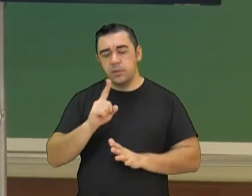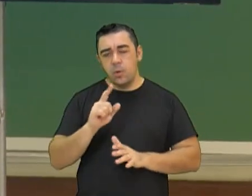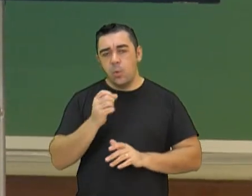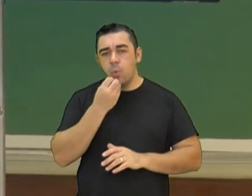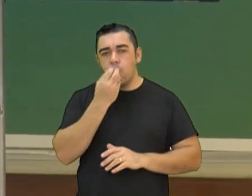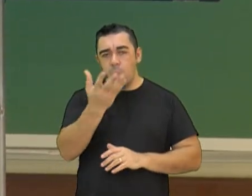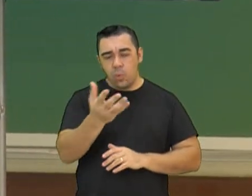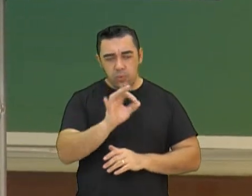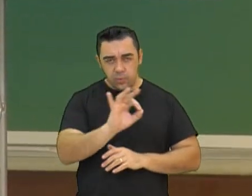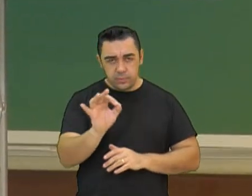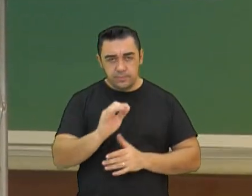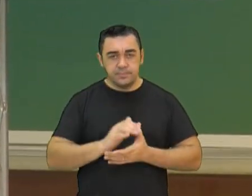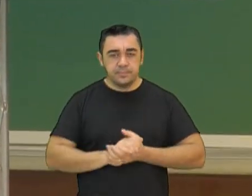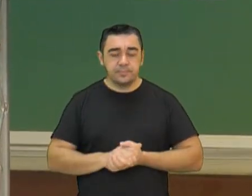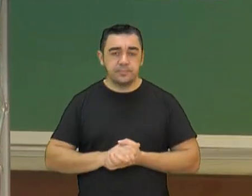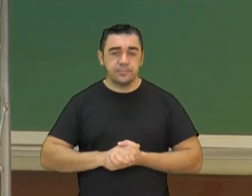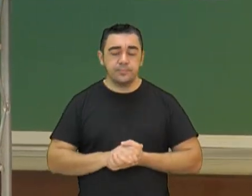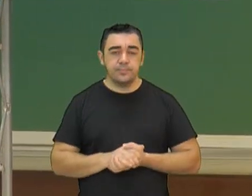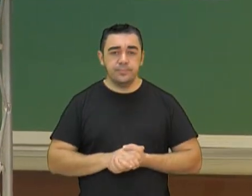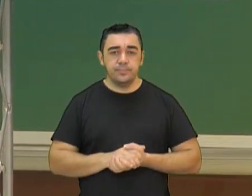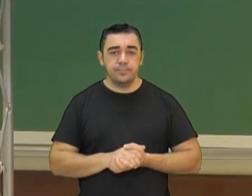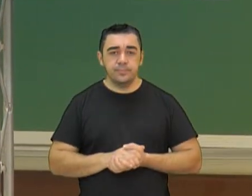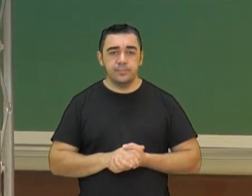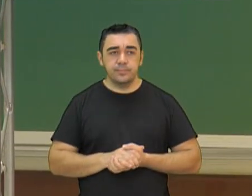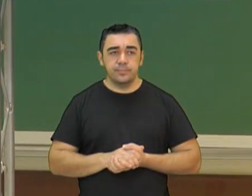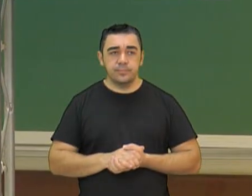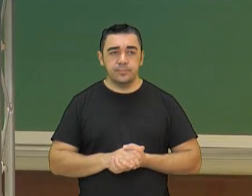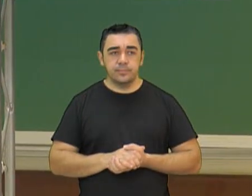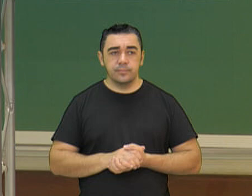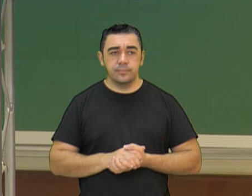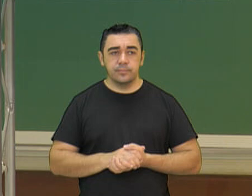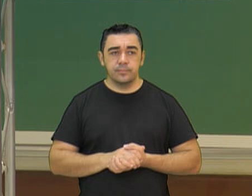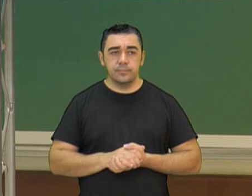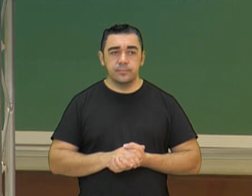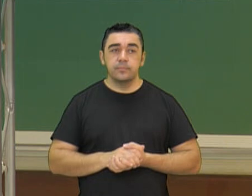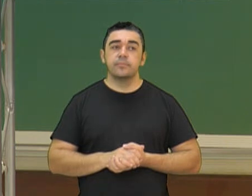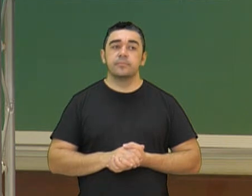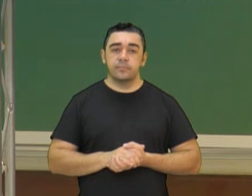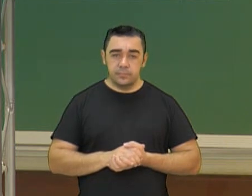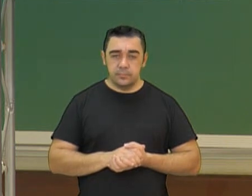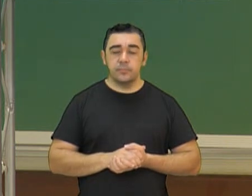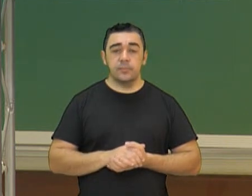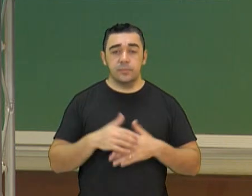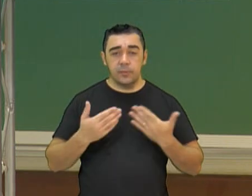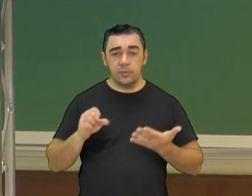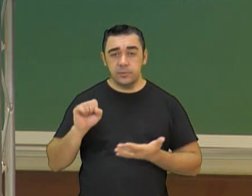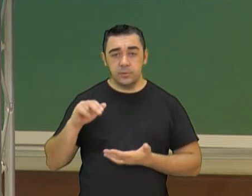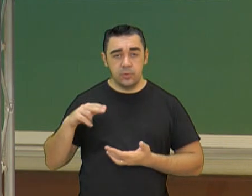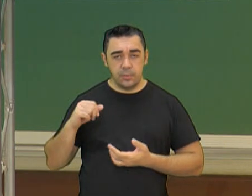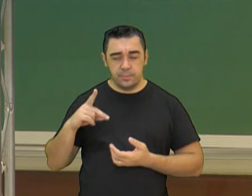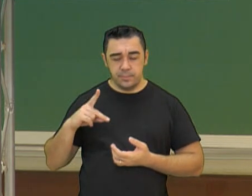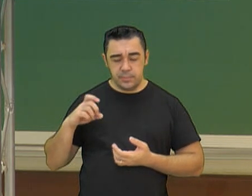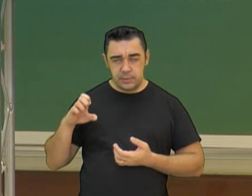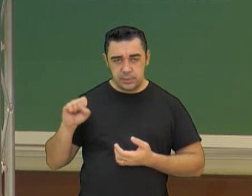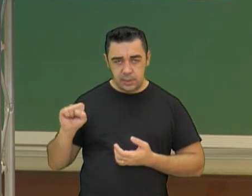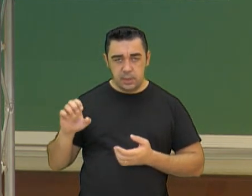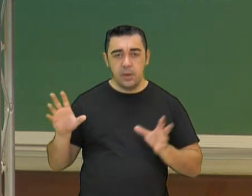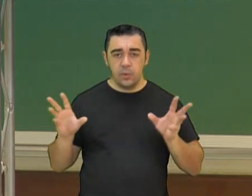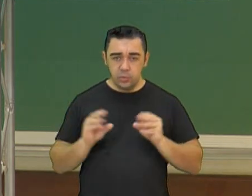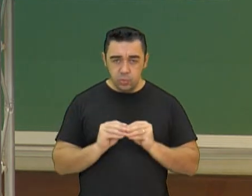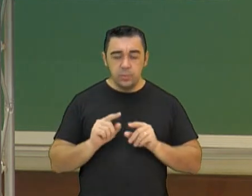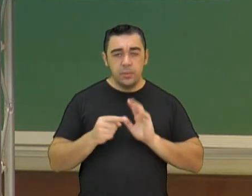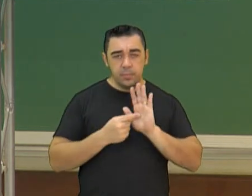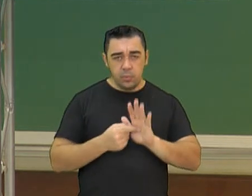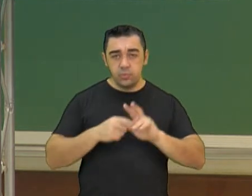obra que está sendo ali analisada, certo? Então, a sinopse é um resumo onde são apresentados o tema, né? O que é o tema? É